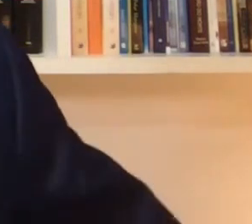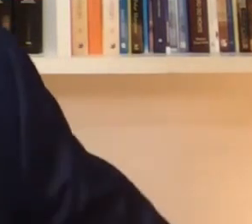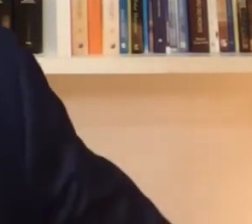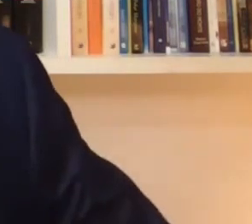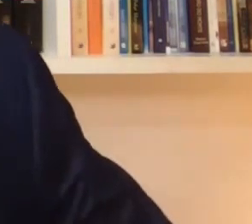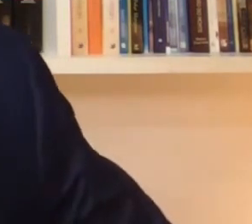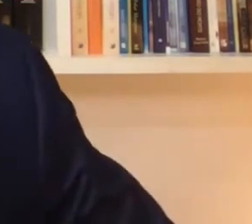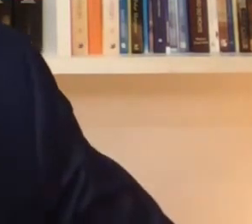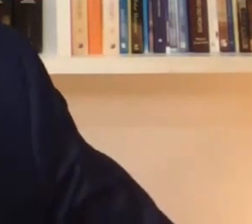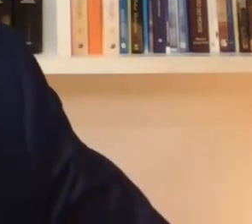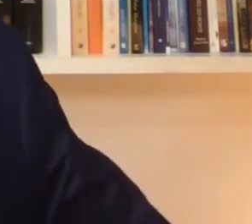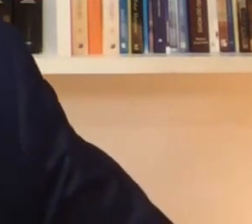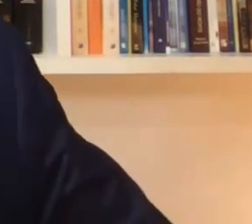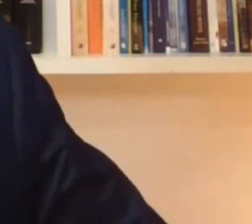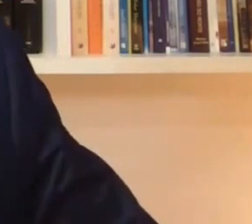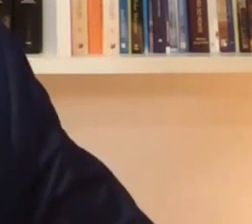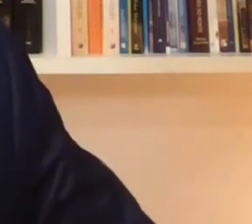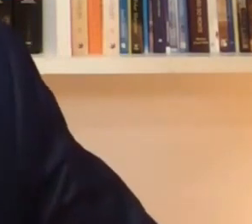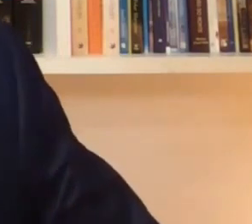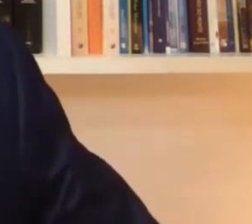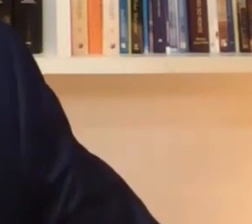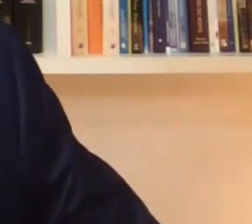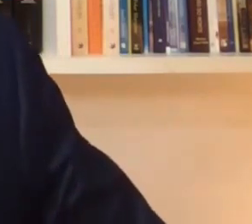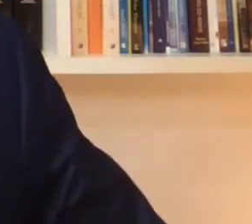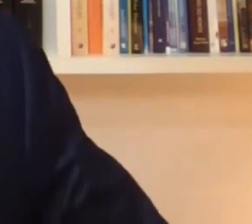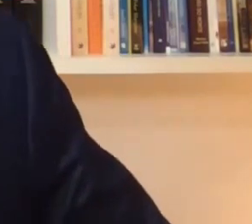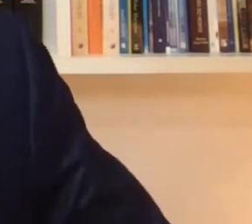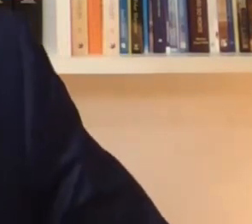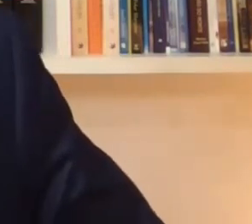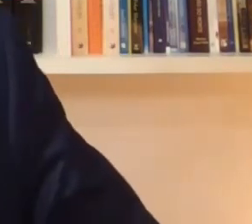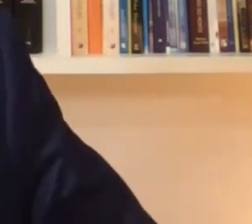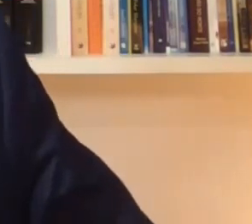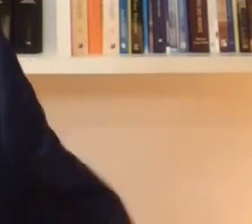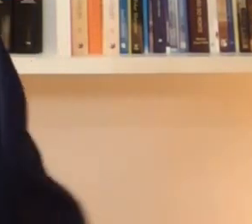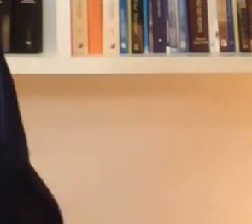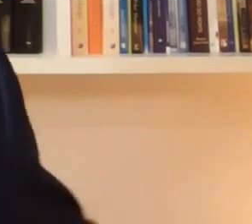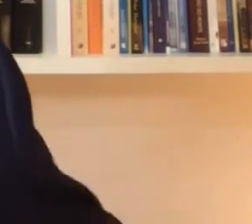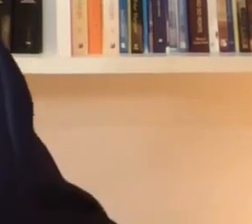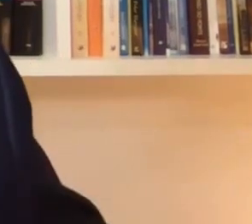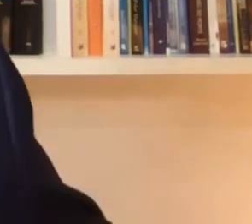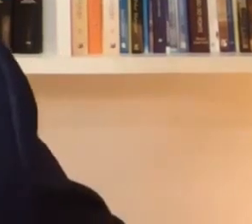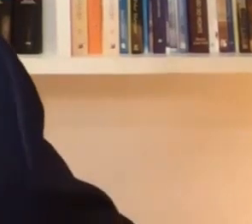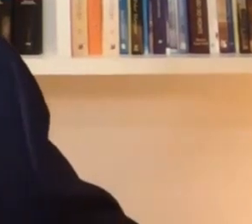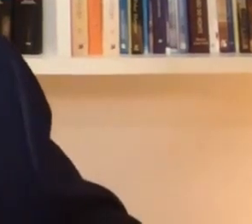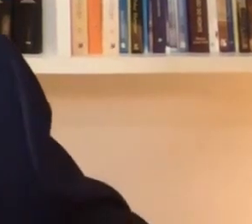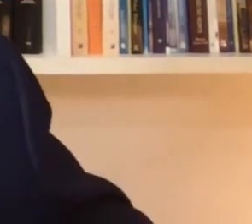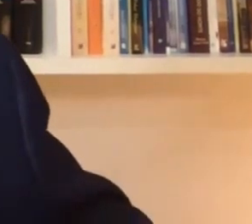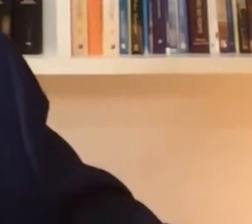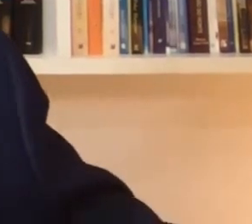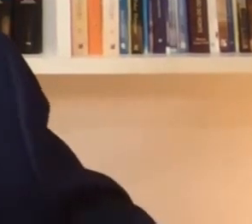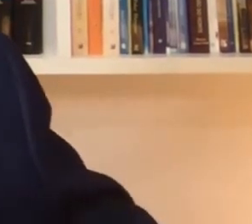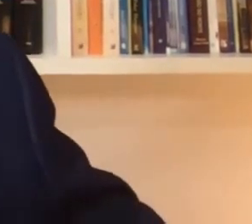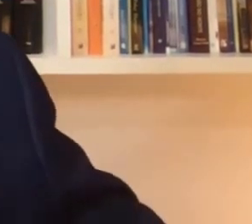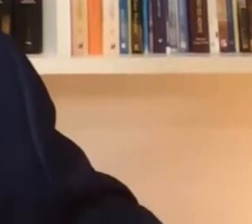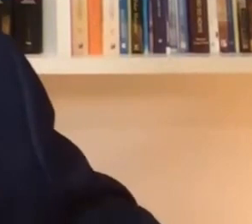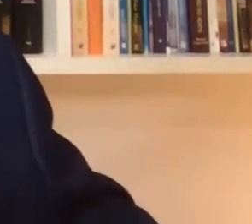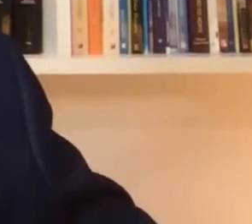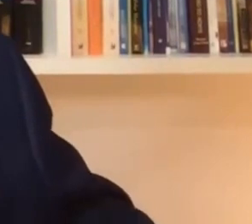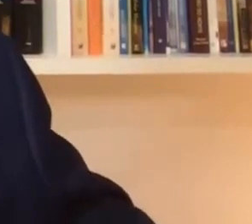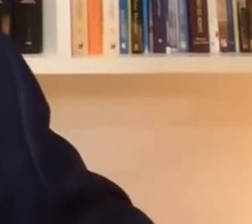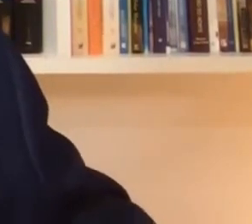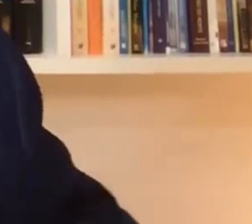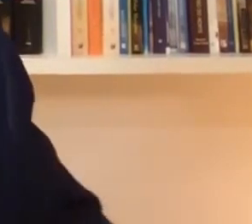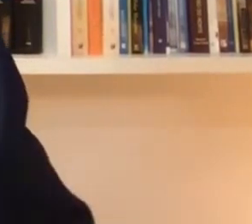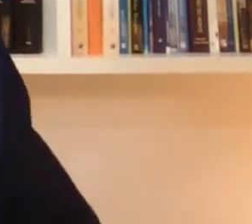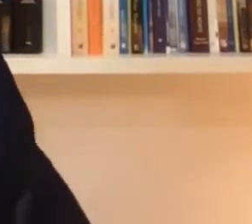entramos aqui para esse bate-papo especial Claro ao vivo pelas redes sociais com todos vocês e